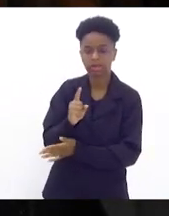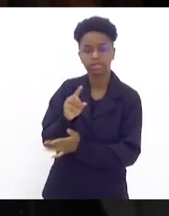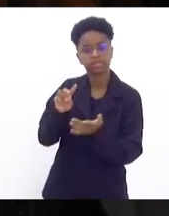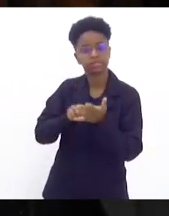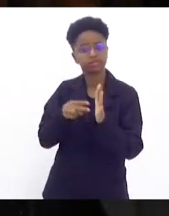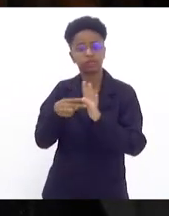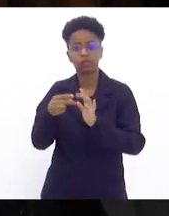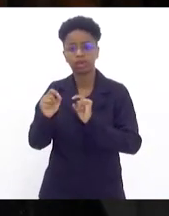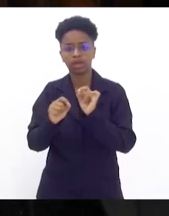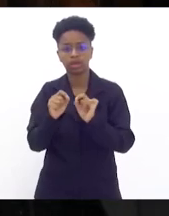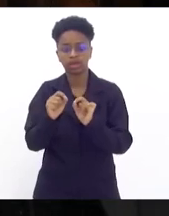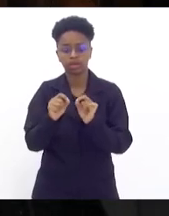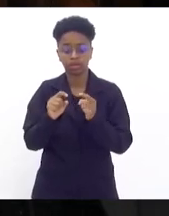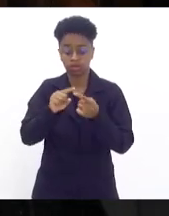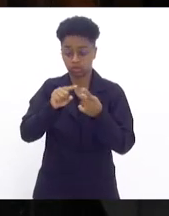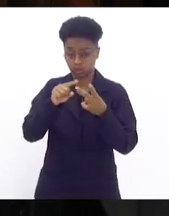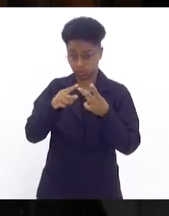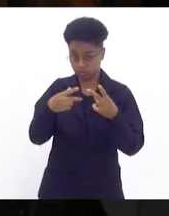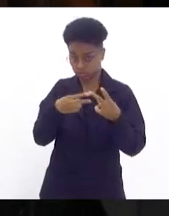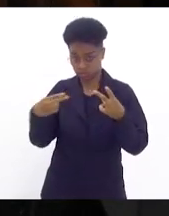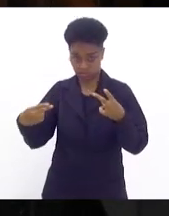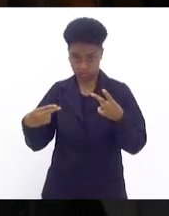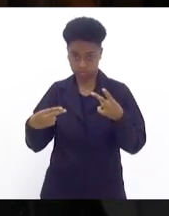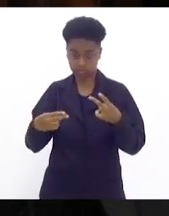de dois componentes